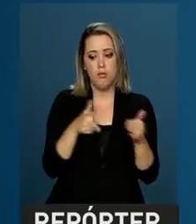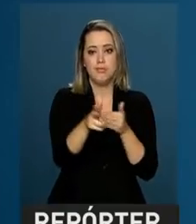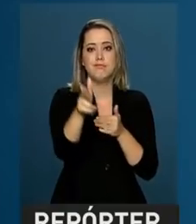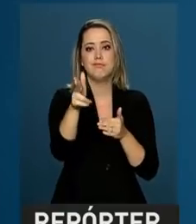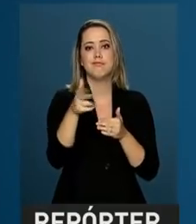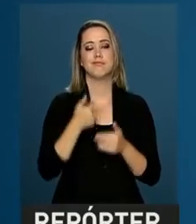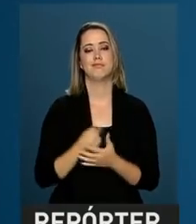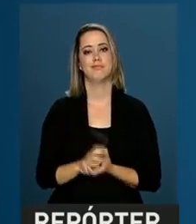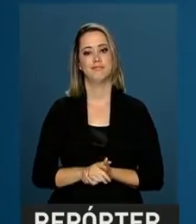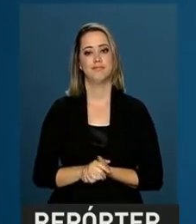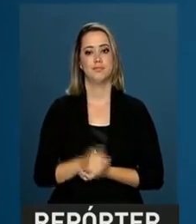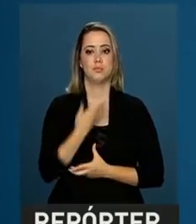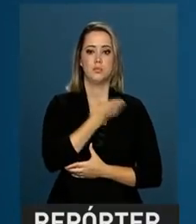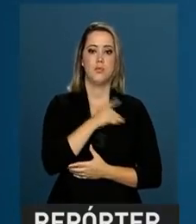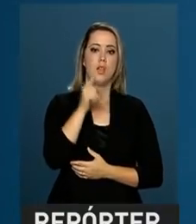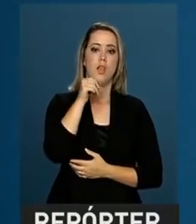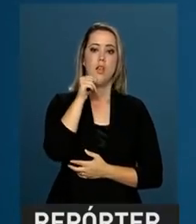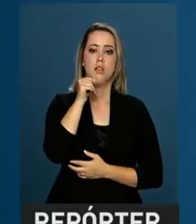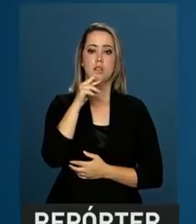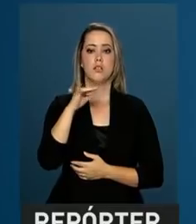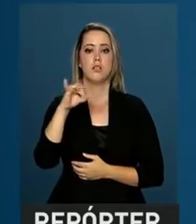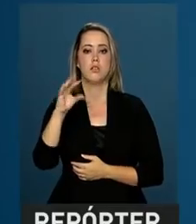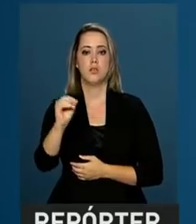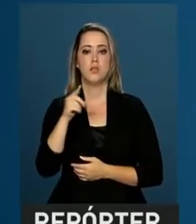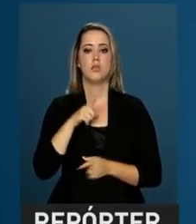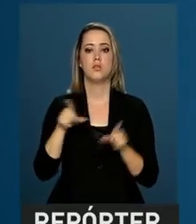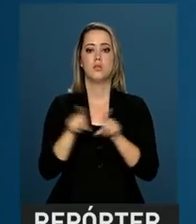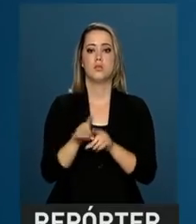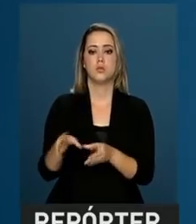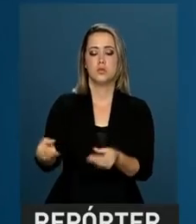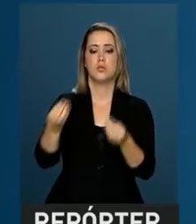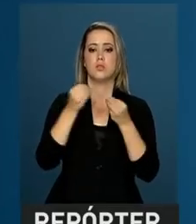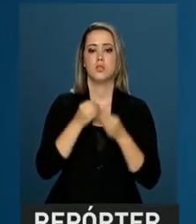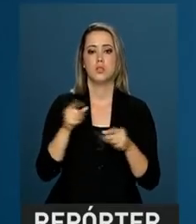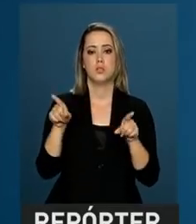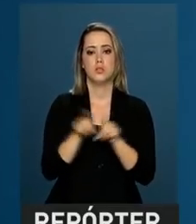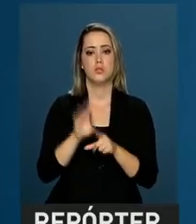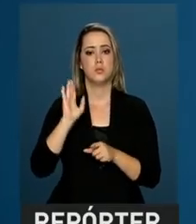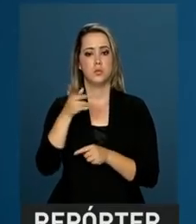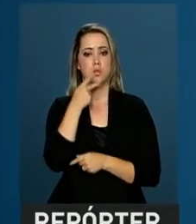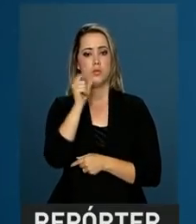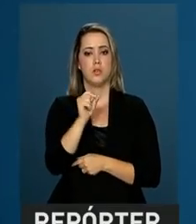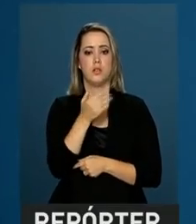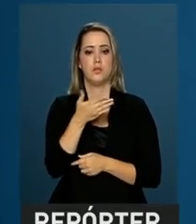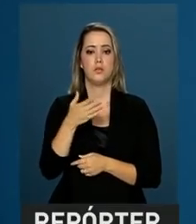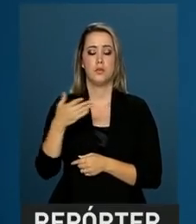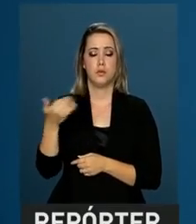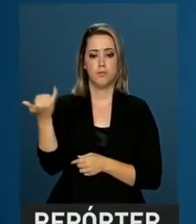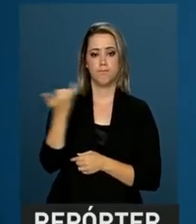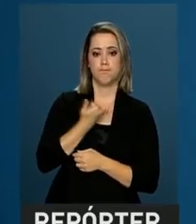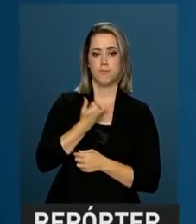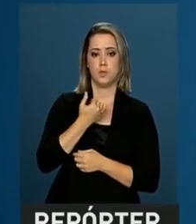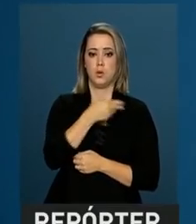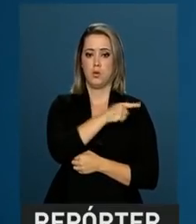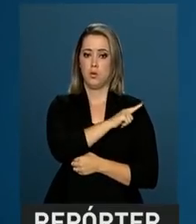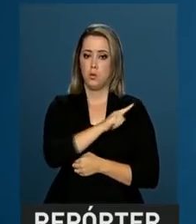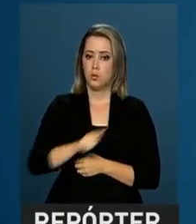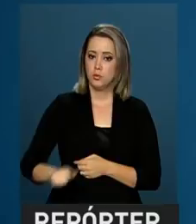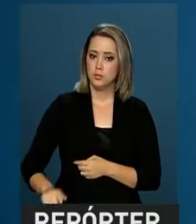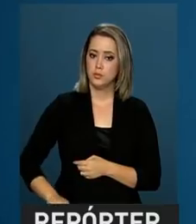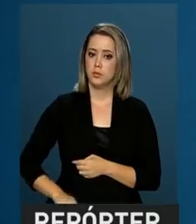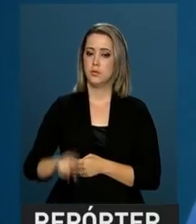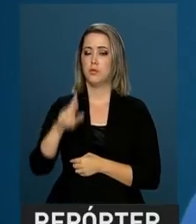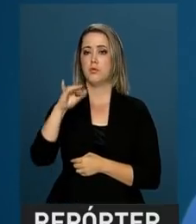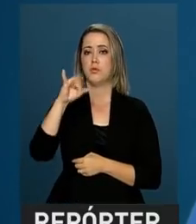As águas do São Francisco trarão, como me dizia no caminho o governador Ricardo